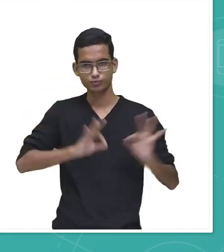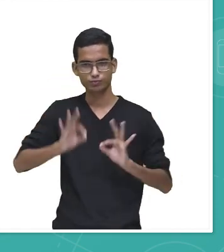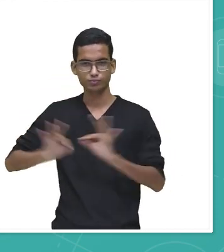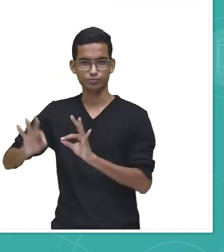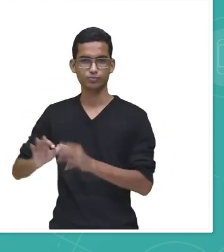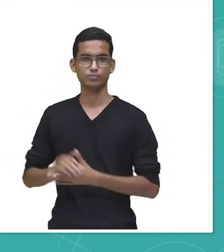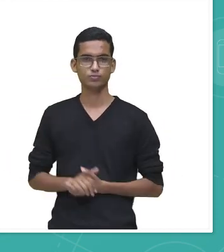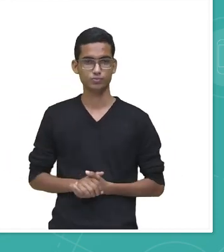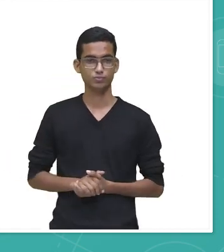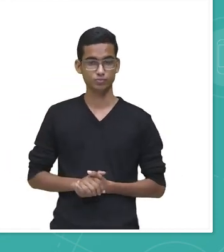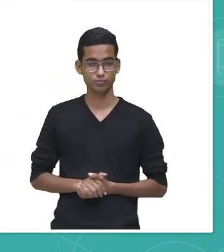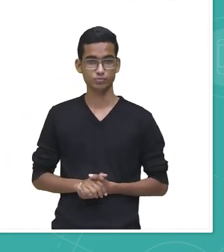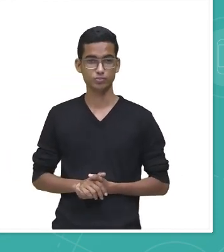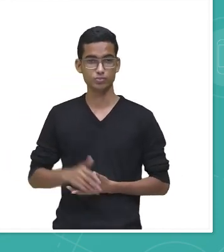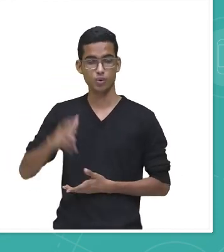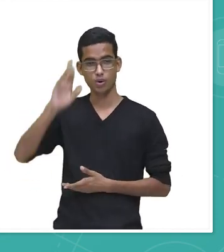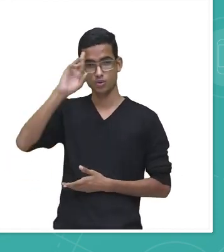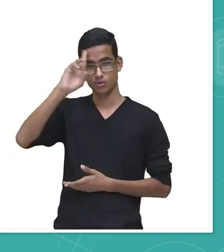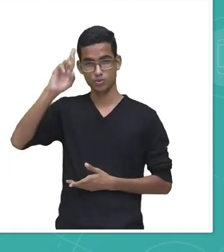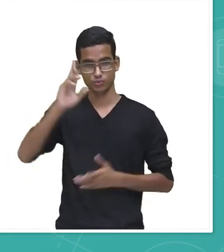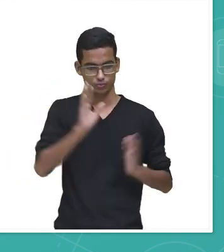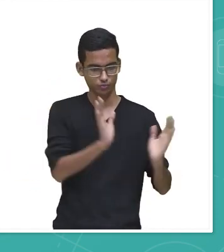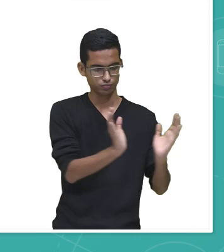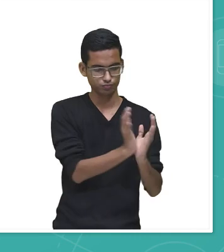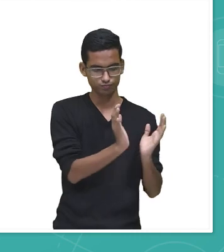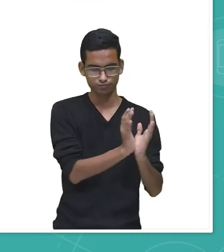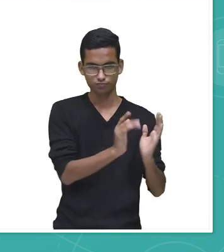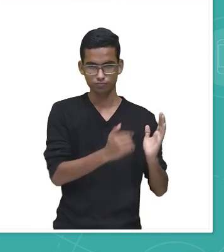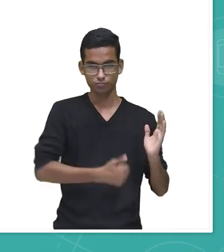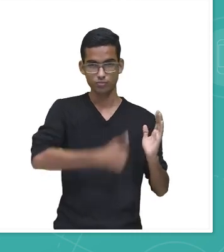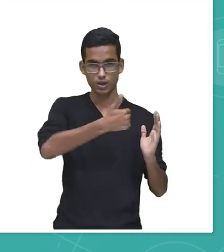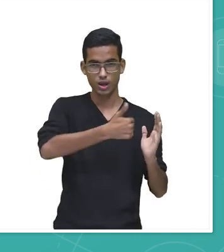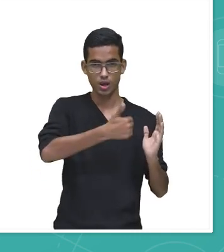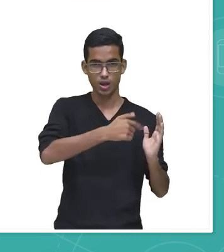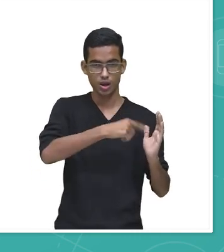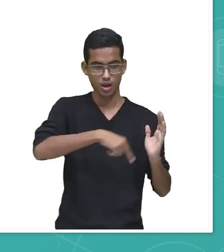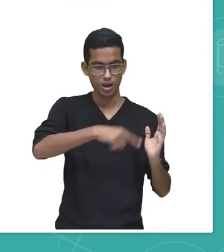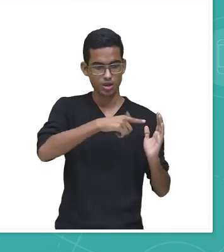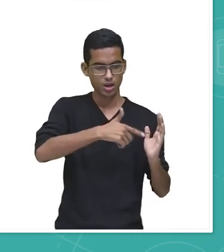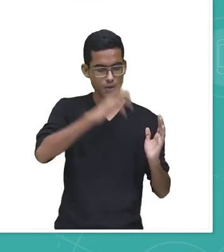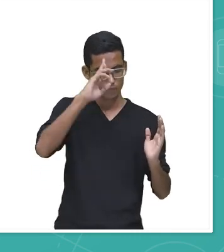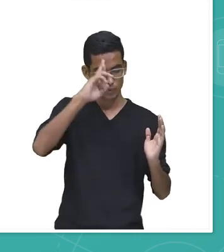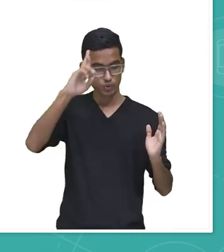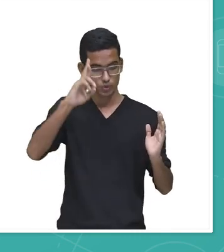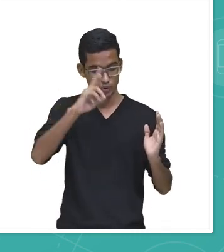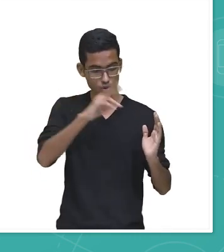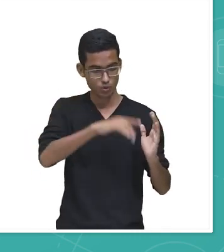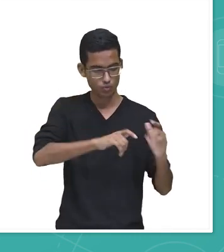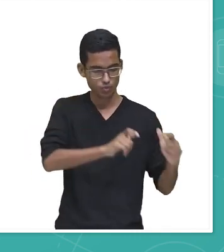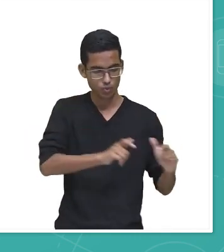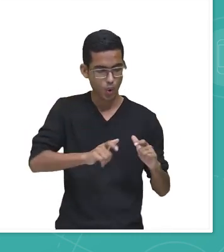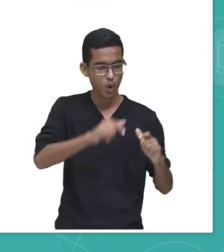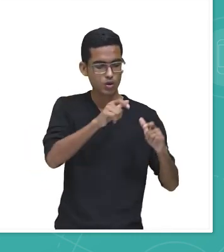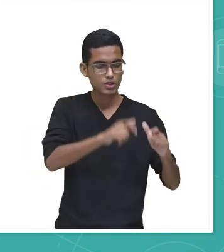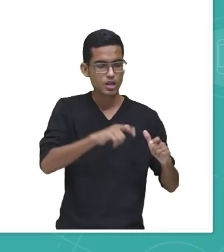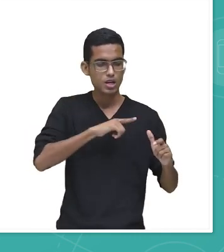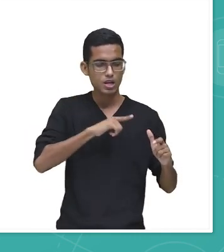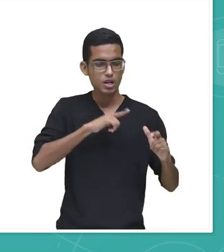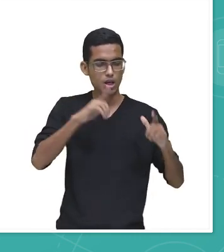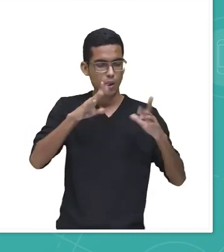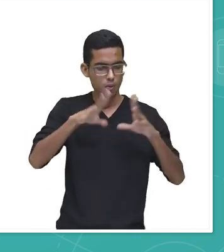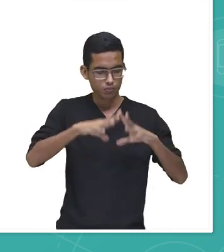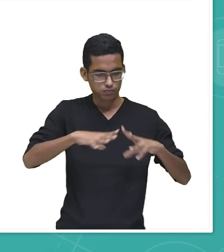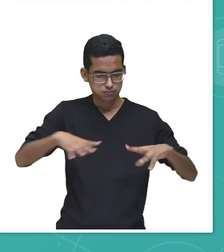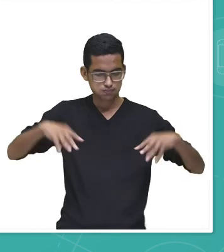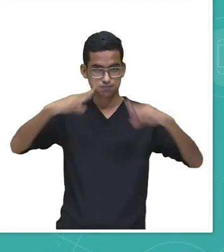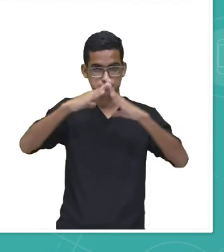manso senhorial, que eram as terras que pertenciam ao senhor feudal, onde estavam os castelos, as terras mais